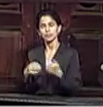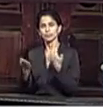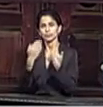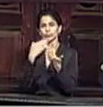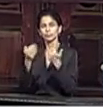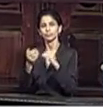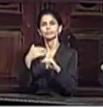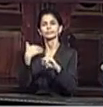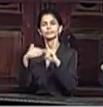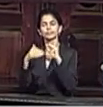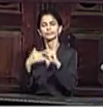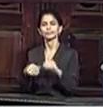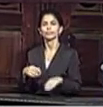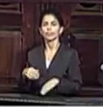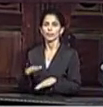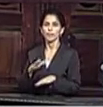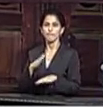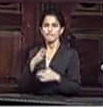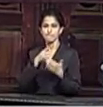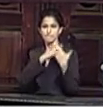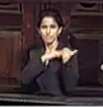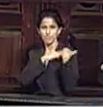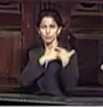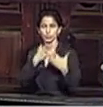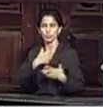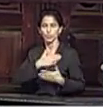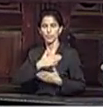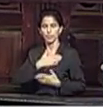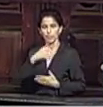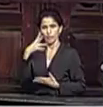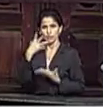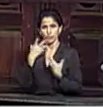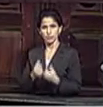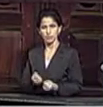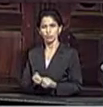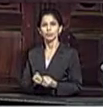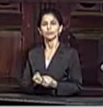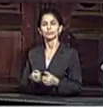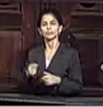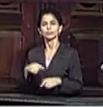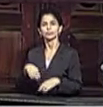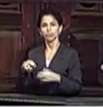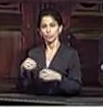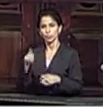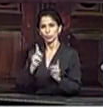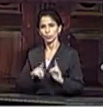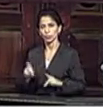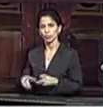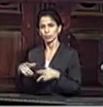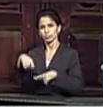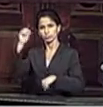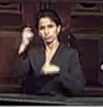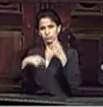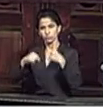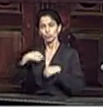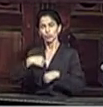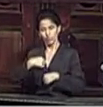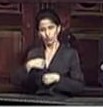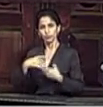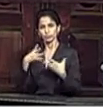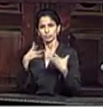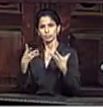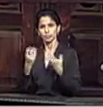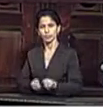abro mão da minha função, do meu papel, do poder que a população otorgou a mim, deputados, senhores presentes no plenário,